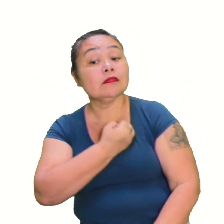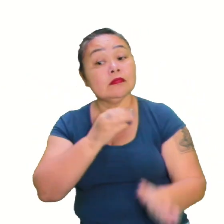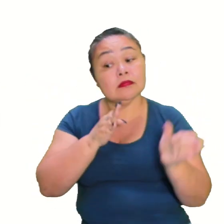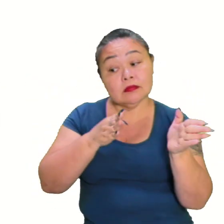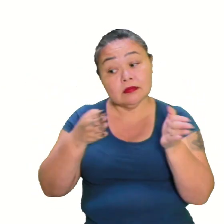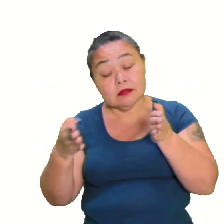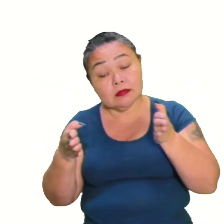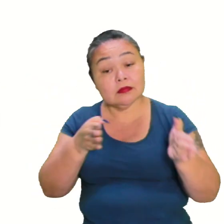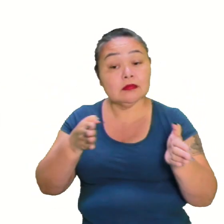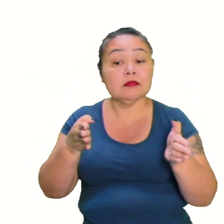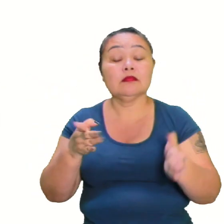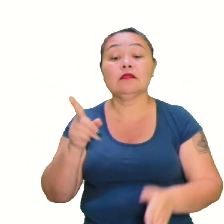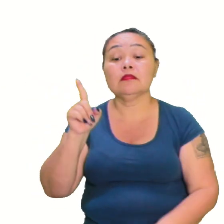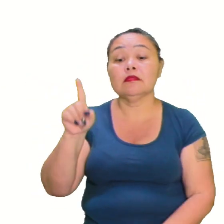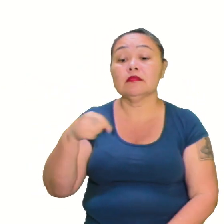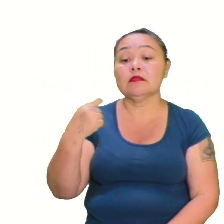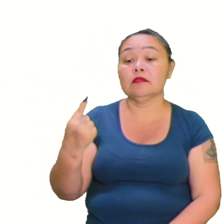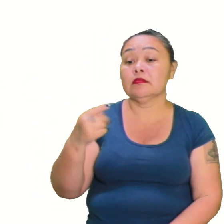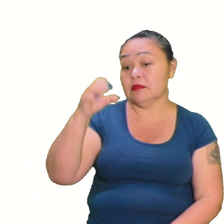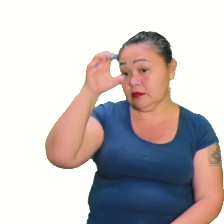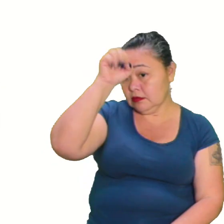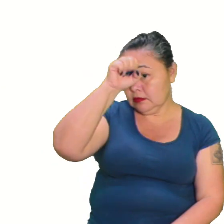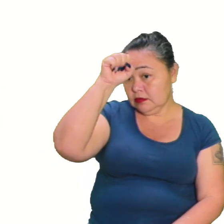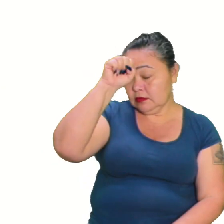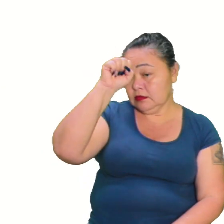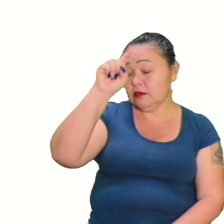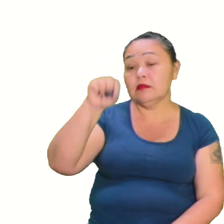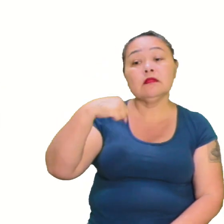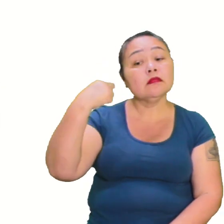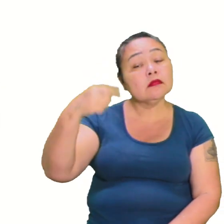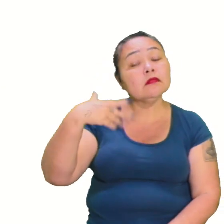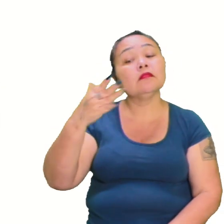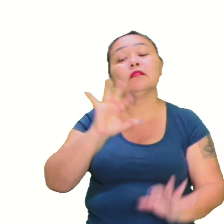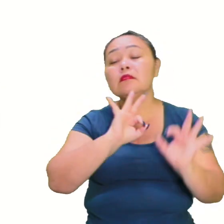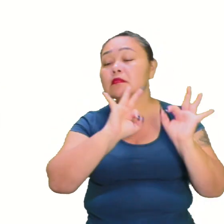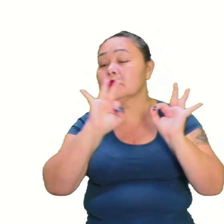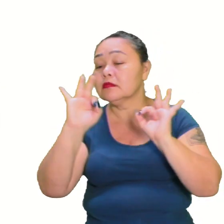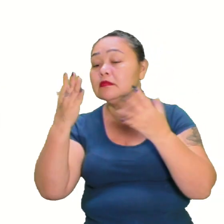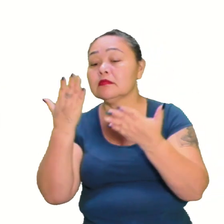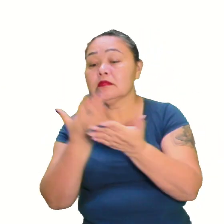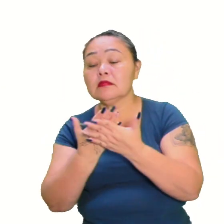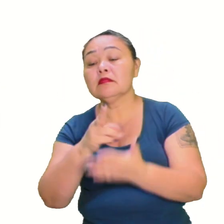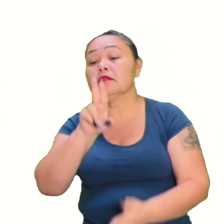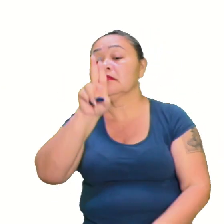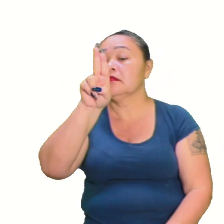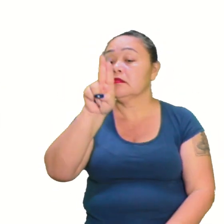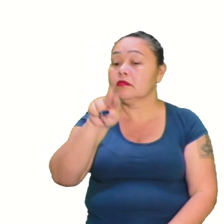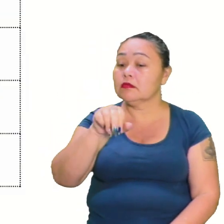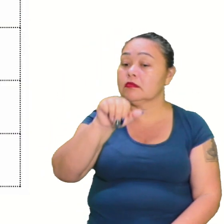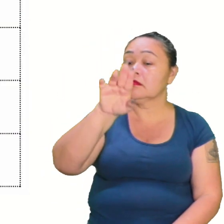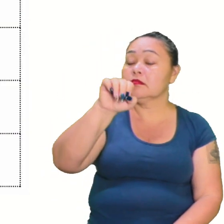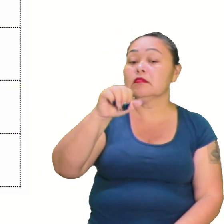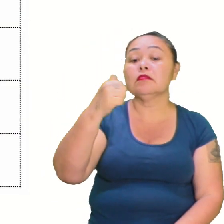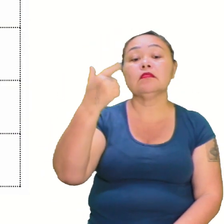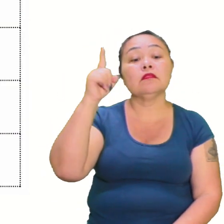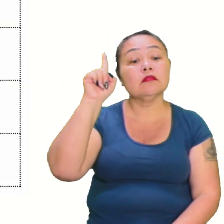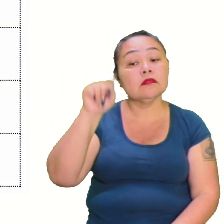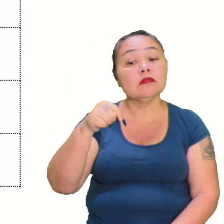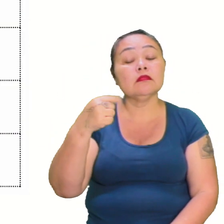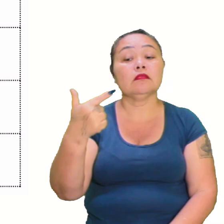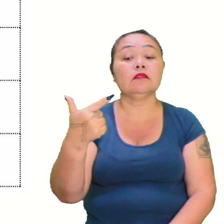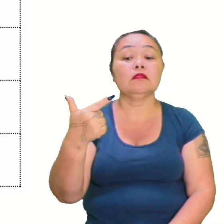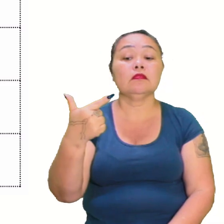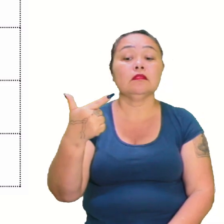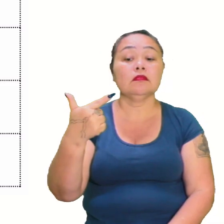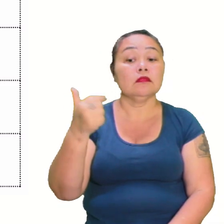entre uma extremidade e outra. Isso. E aí nós aprendemos lá durante a aula, na unidade 1, que os intervalos podem